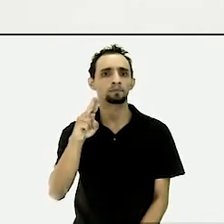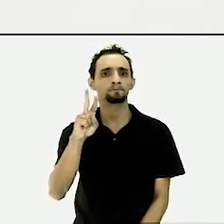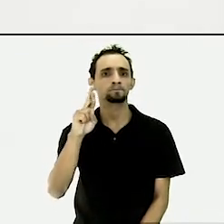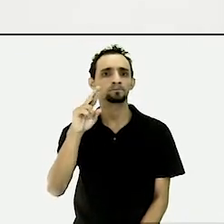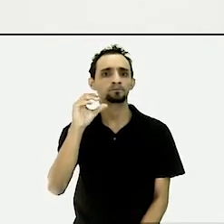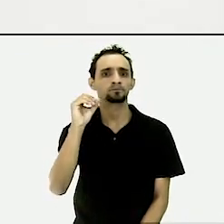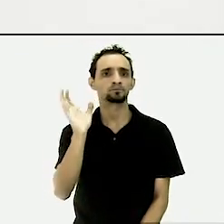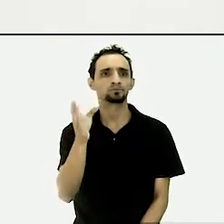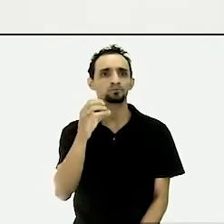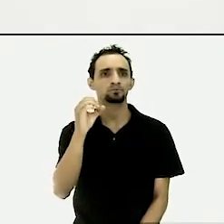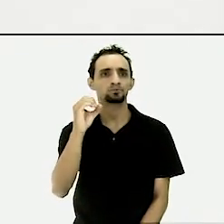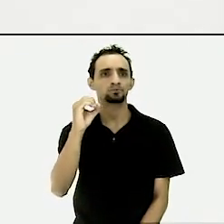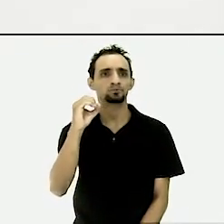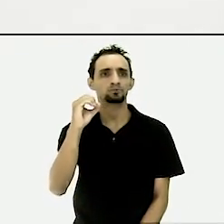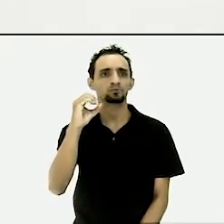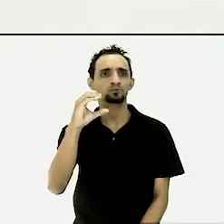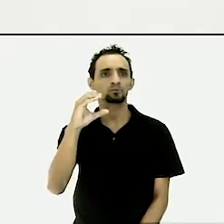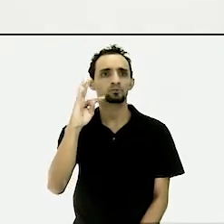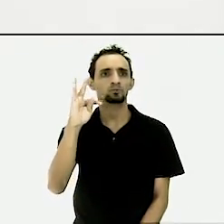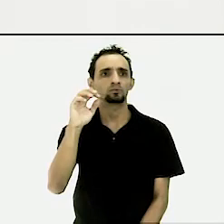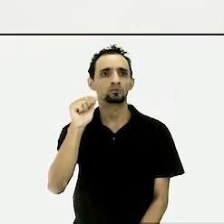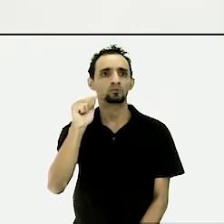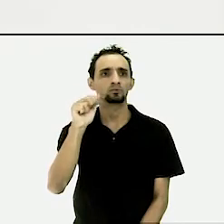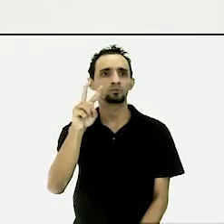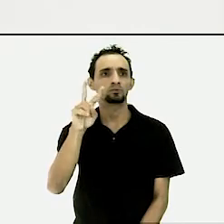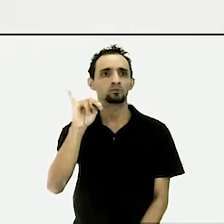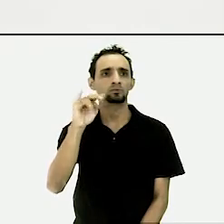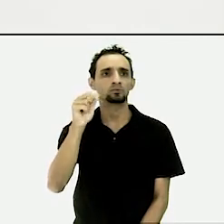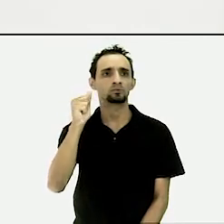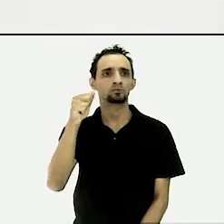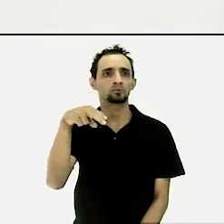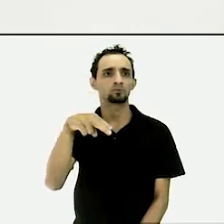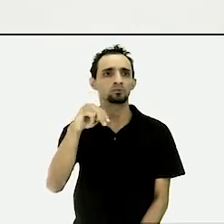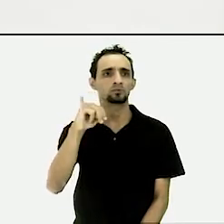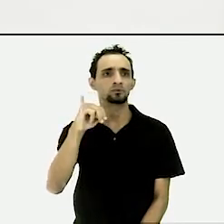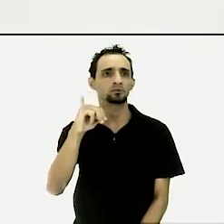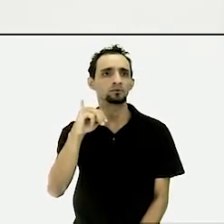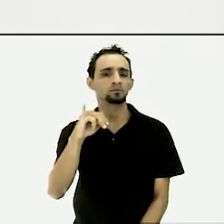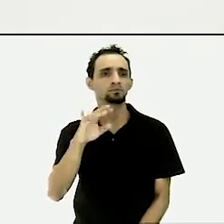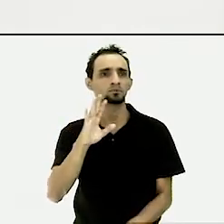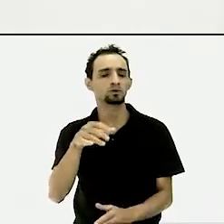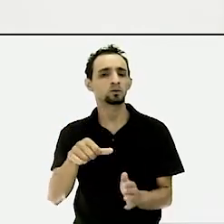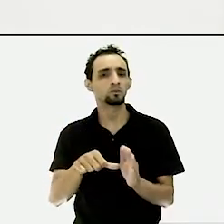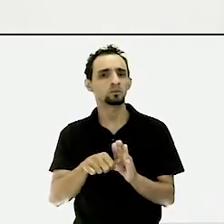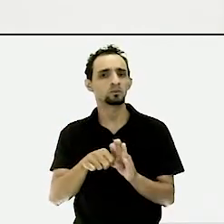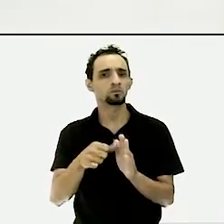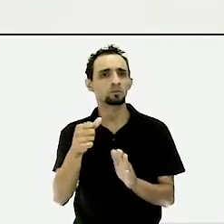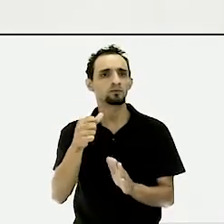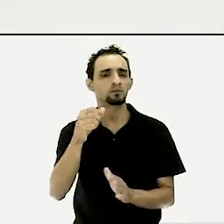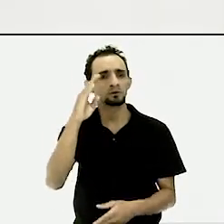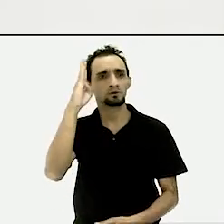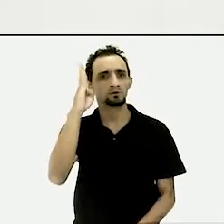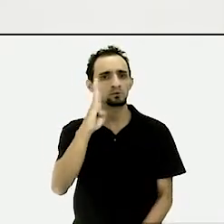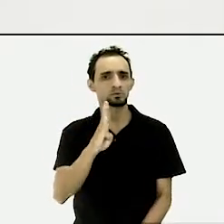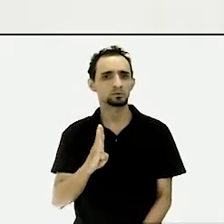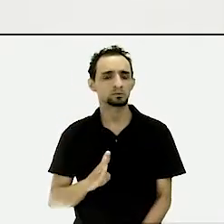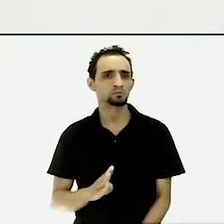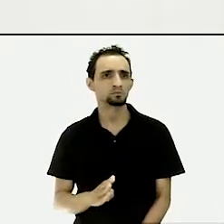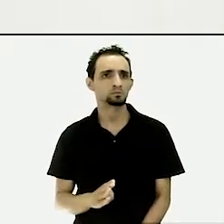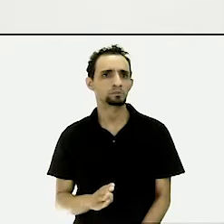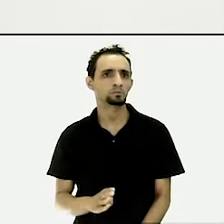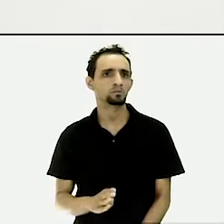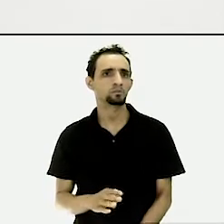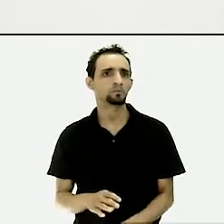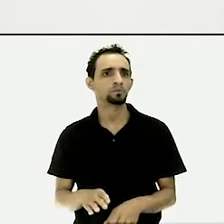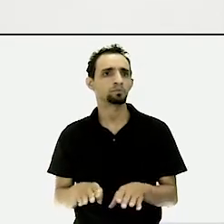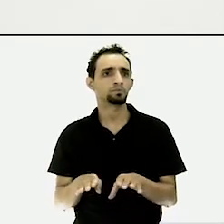Como sempre tiveram, da sociedade como um todo. Foi feita uma pesquisa uma vez no Brasil, o Corpo de Bombeiros foi a